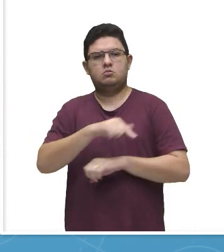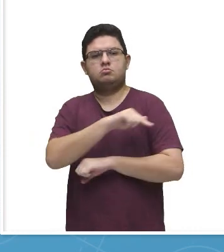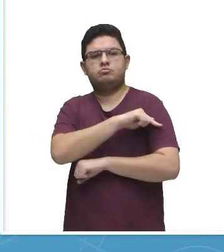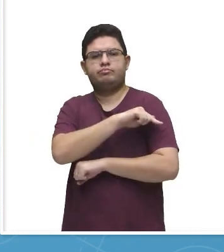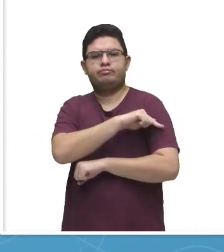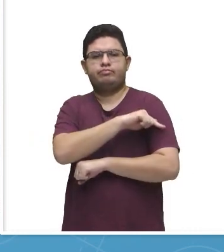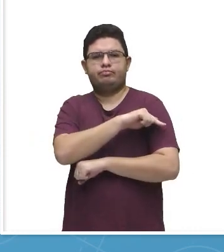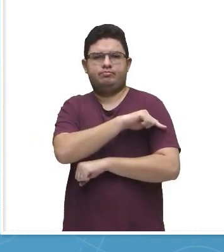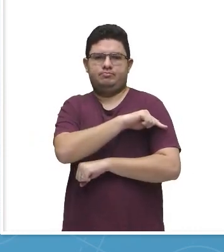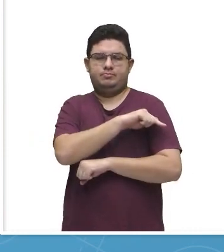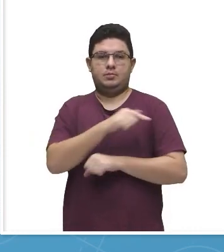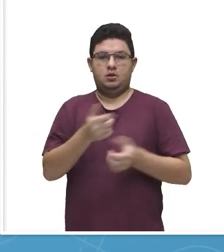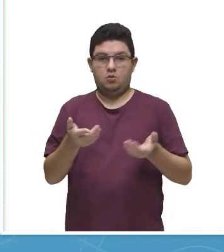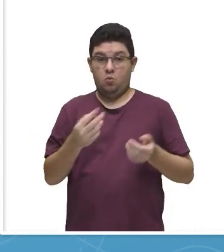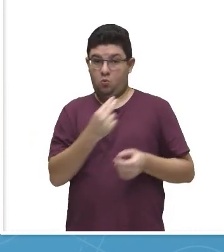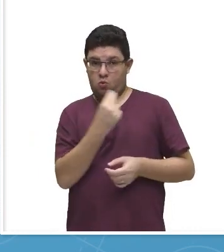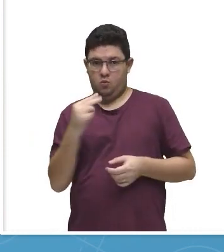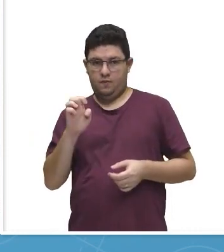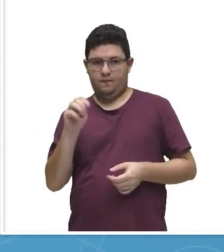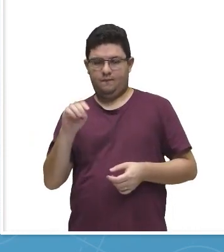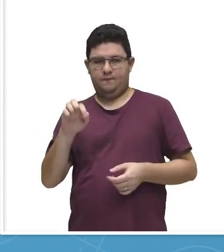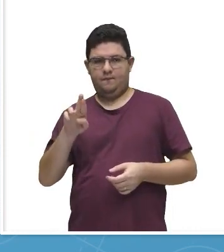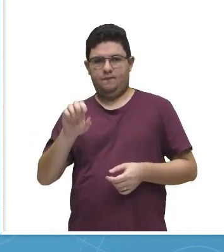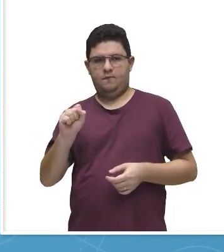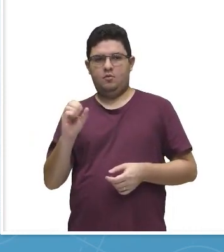Então vamos ver o que nos aguarda para a aula de hoje.